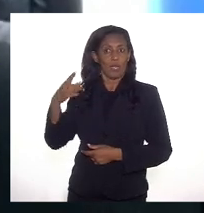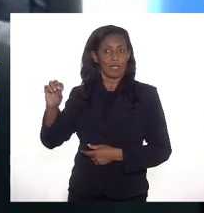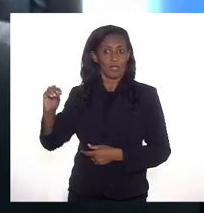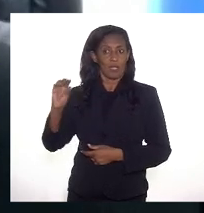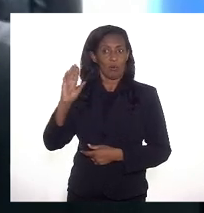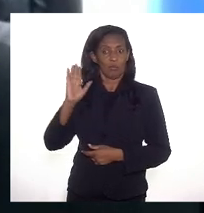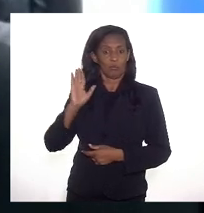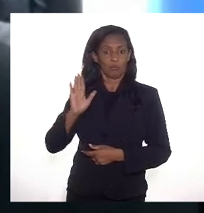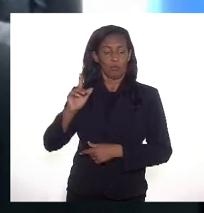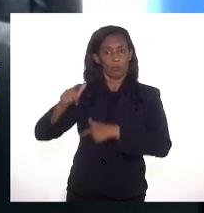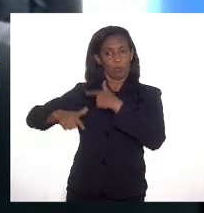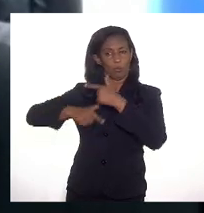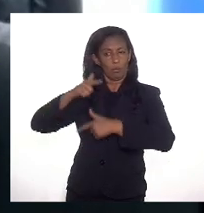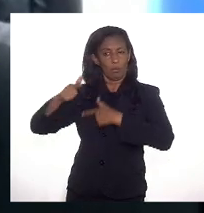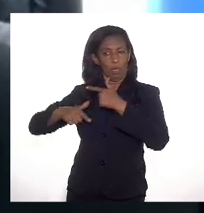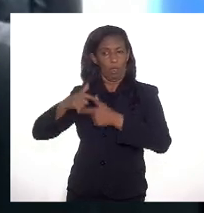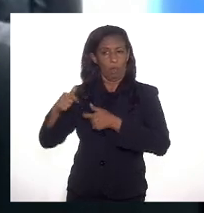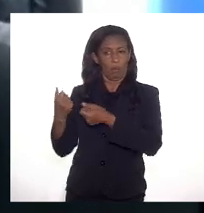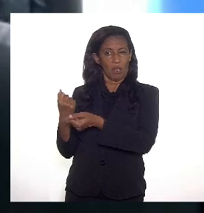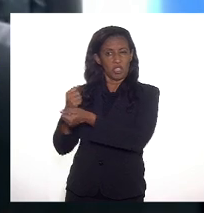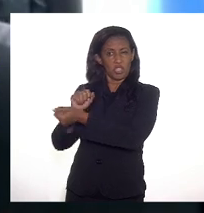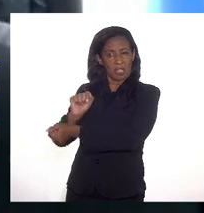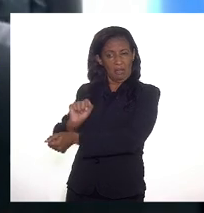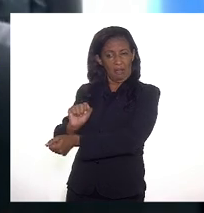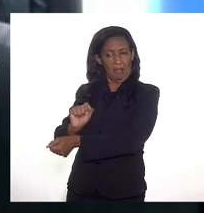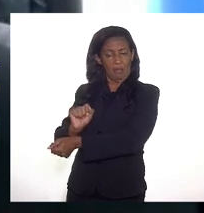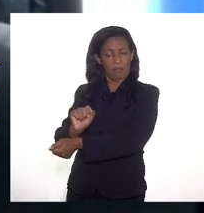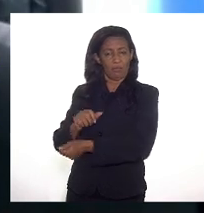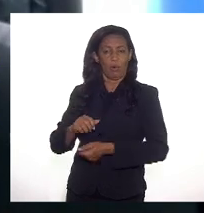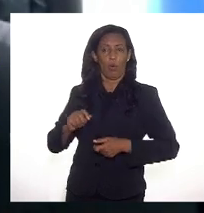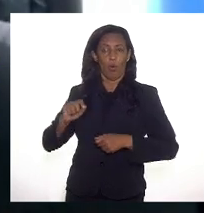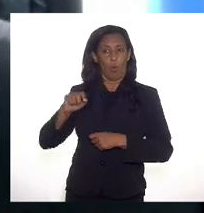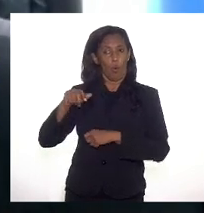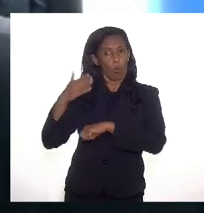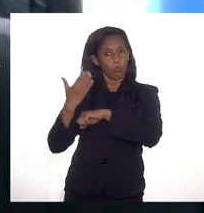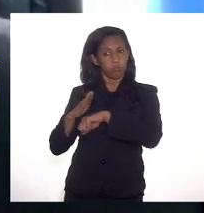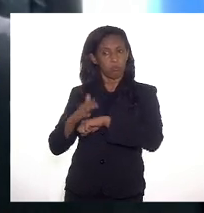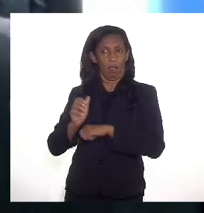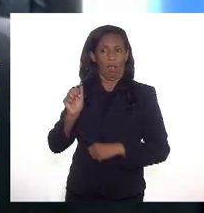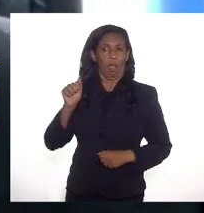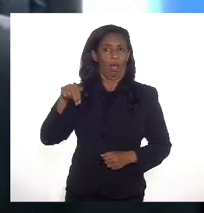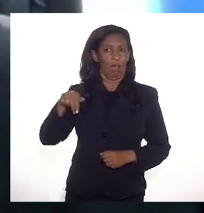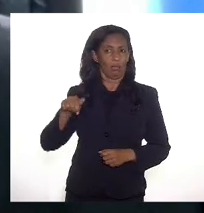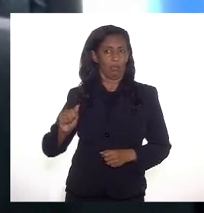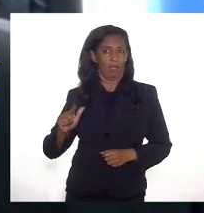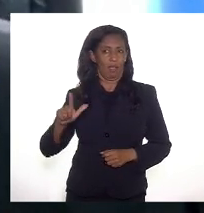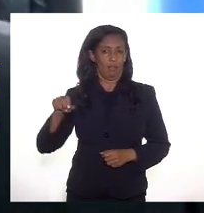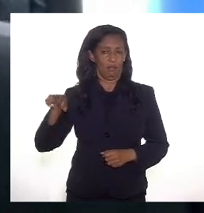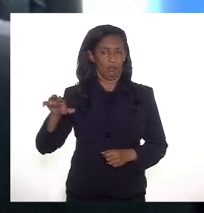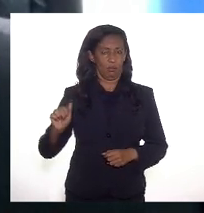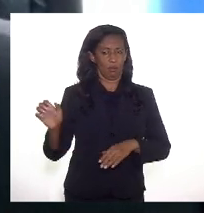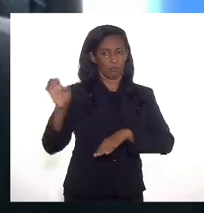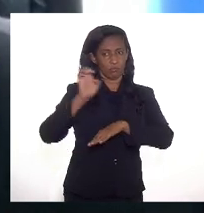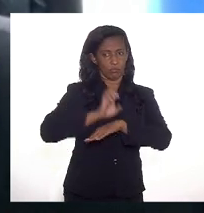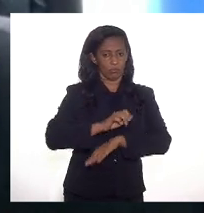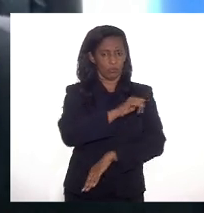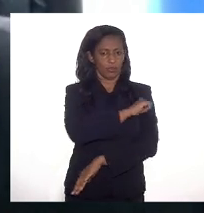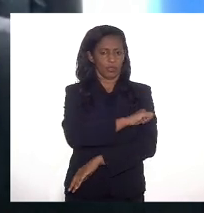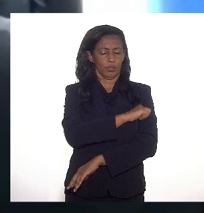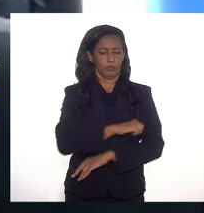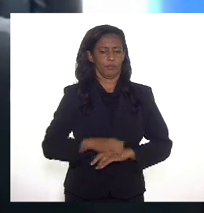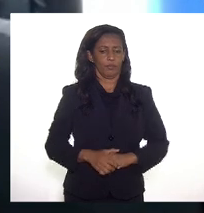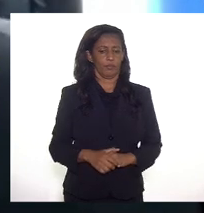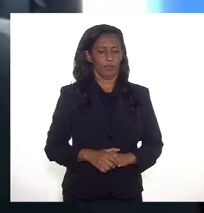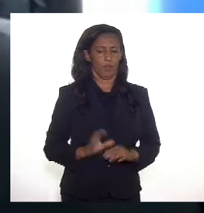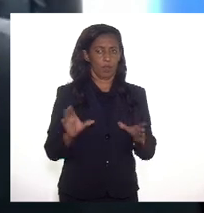por prática de trabalho escravo ou prática análoga a esta, no Estado do Rio de Janeiro.